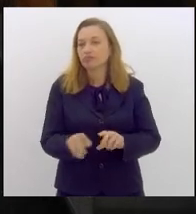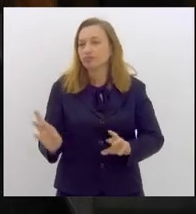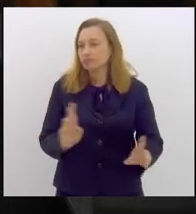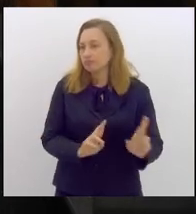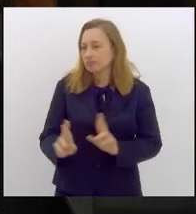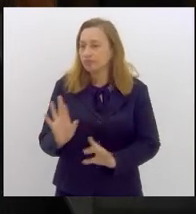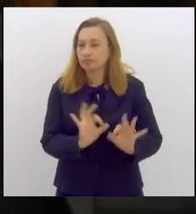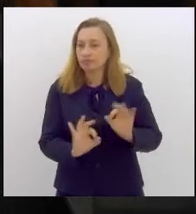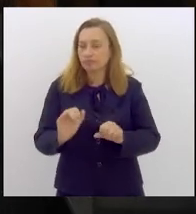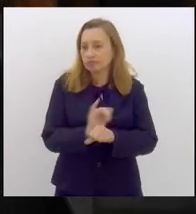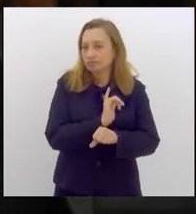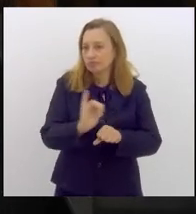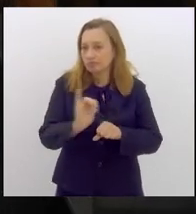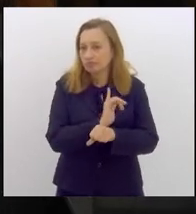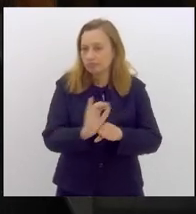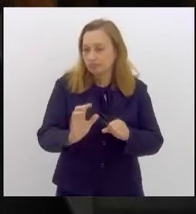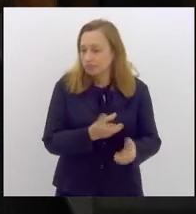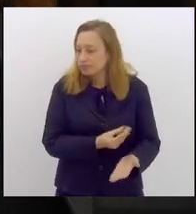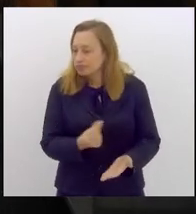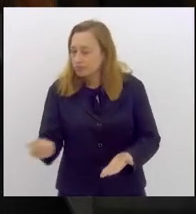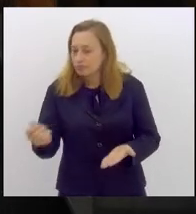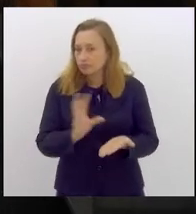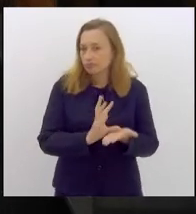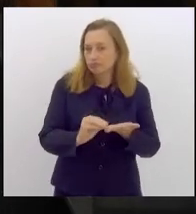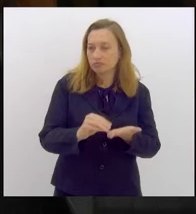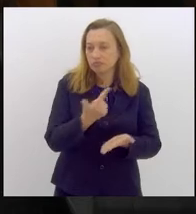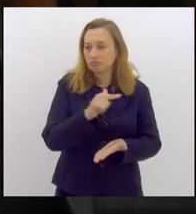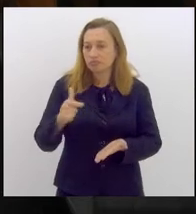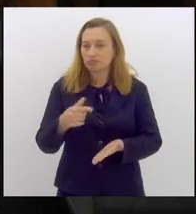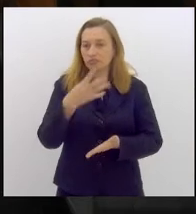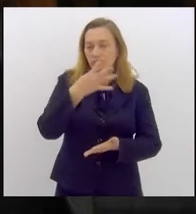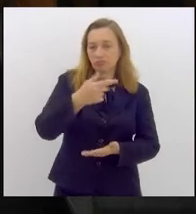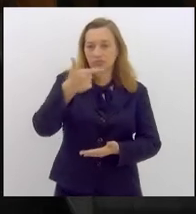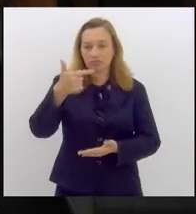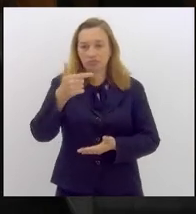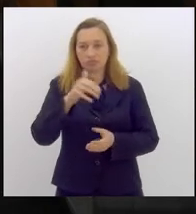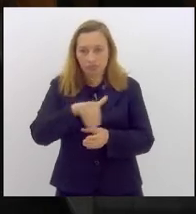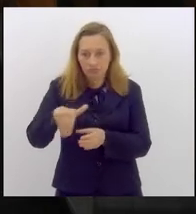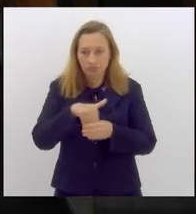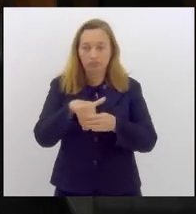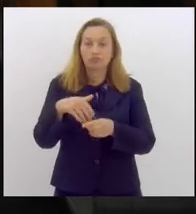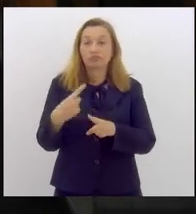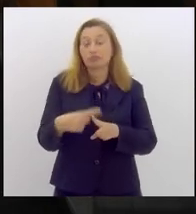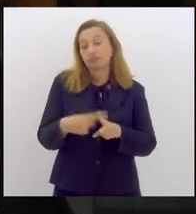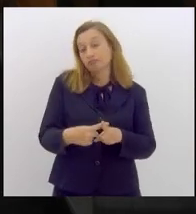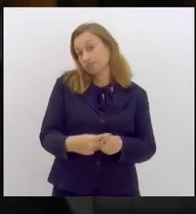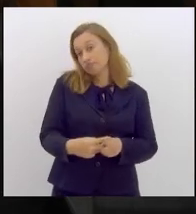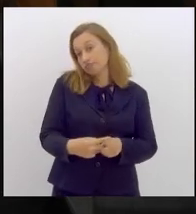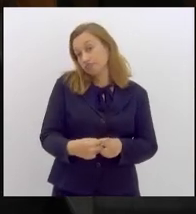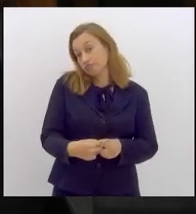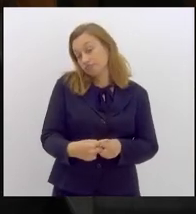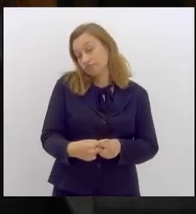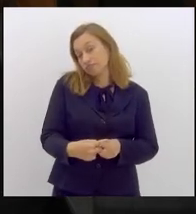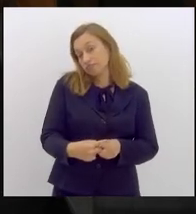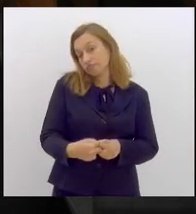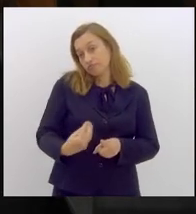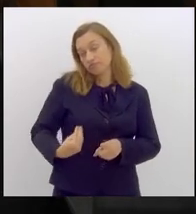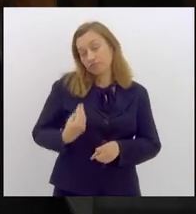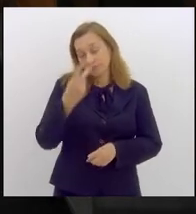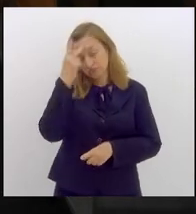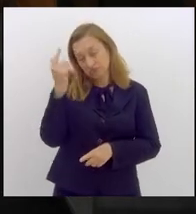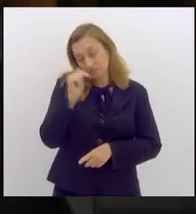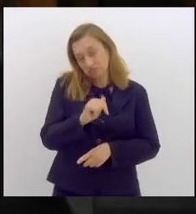plano estratégico, saíram de pauta porque não ia ter 42 votos, né? Porque não ia ter 42 presentes, porque se eu